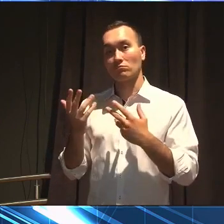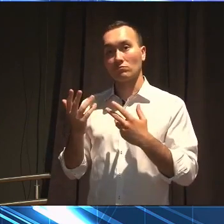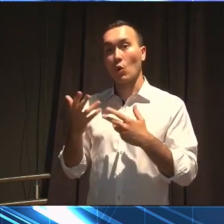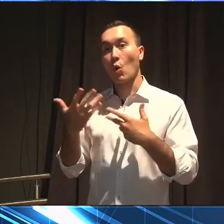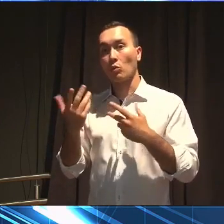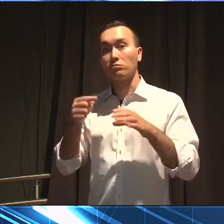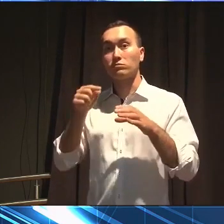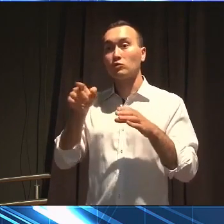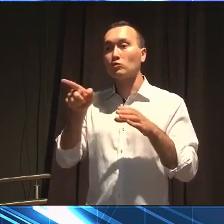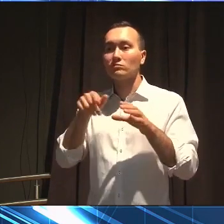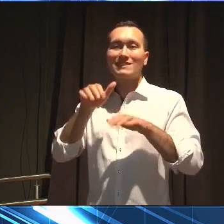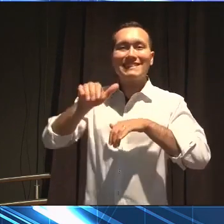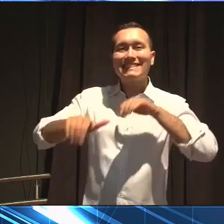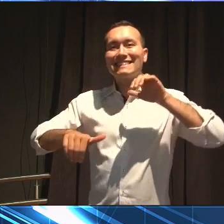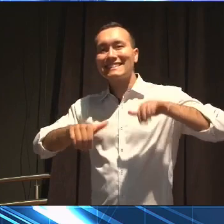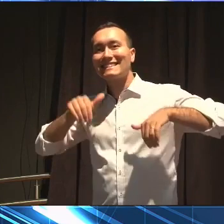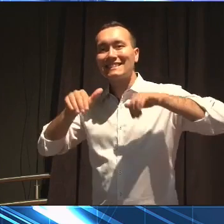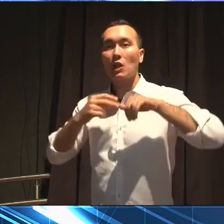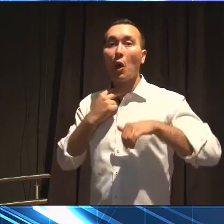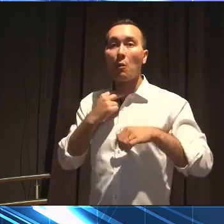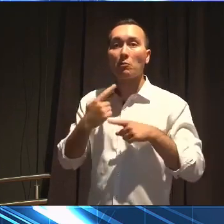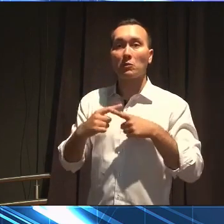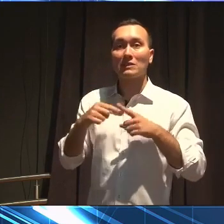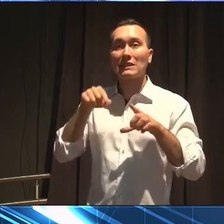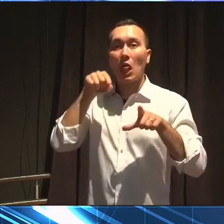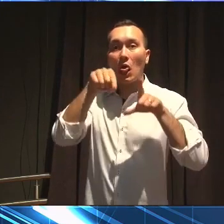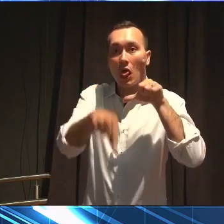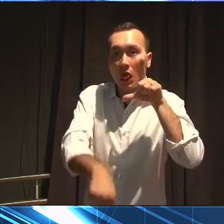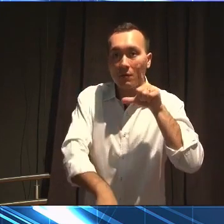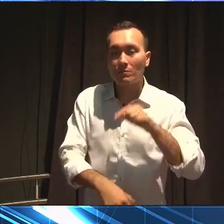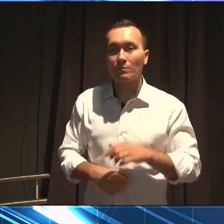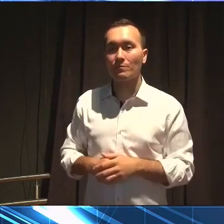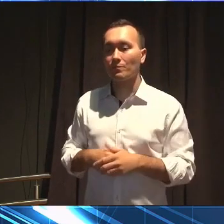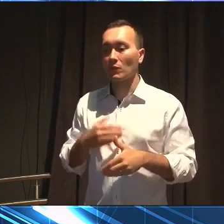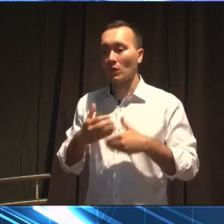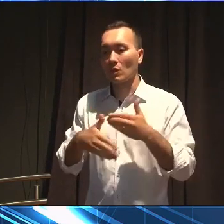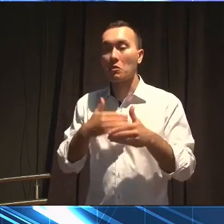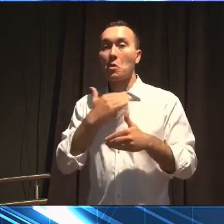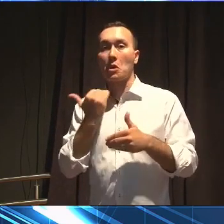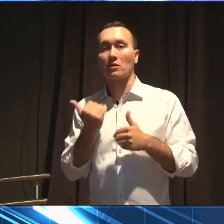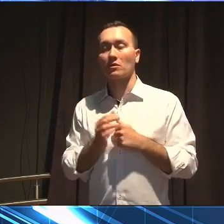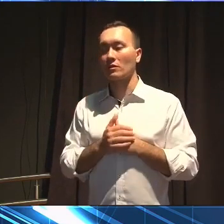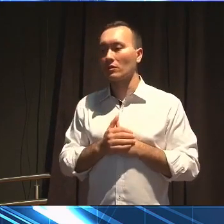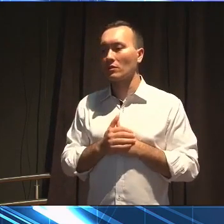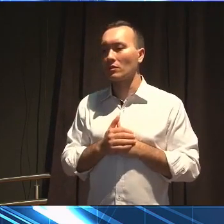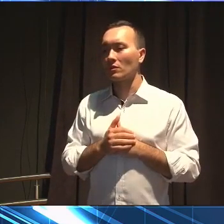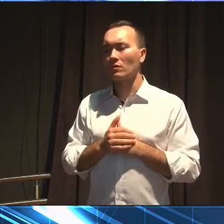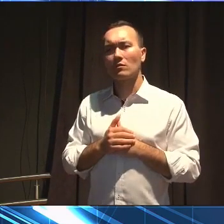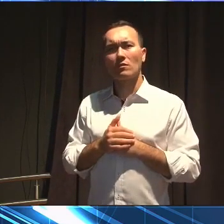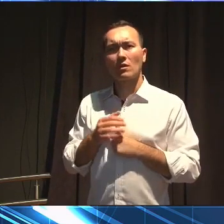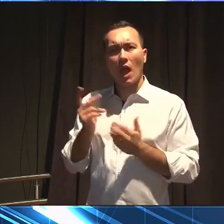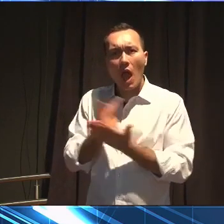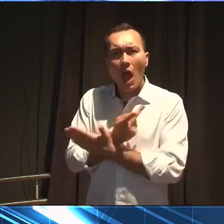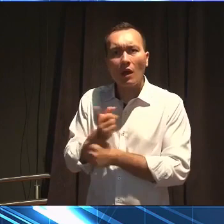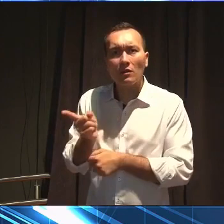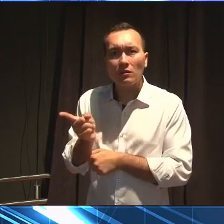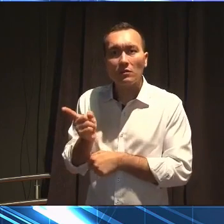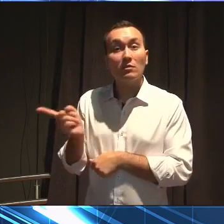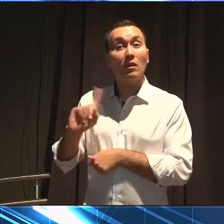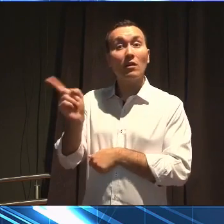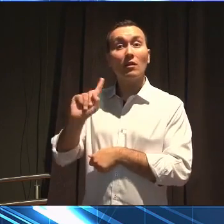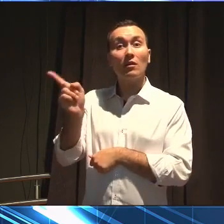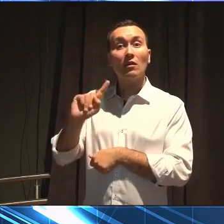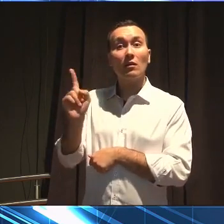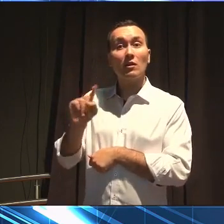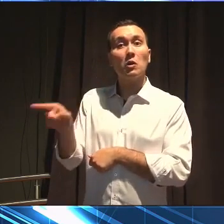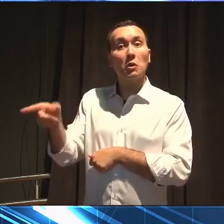afoga. Tenso. Por que será que elas responderam desta forma? O que será que